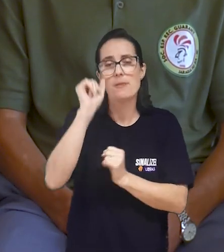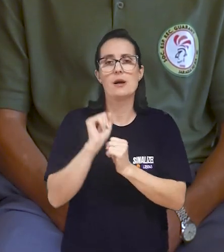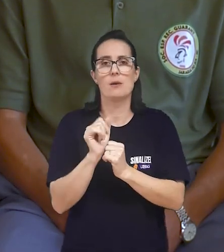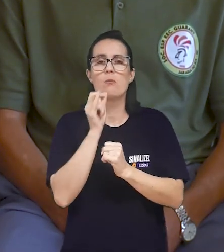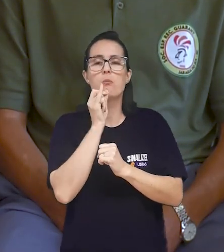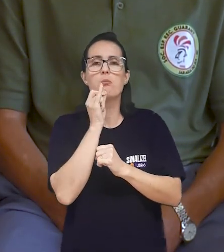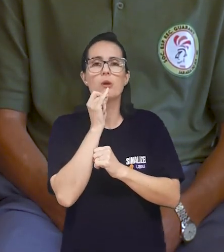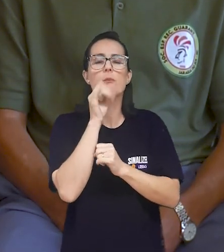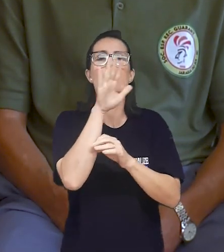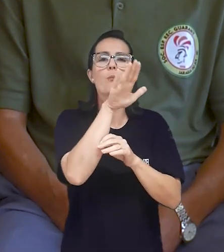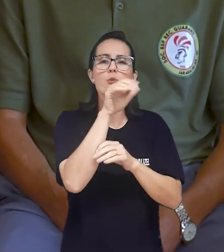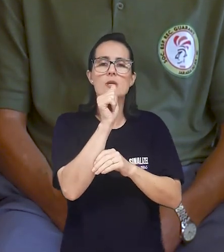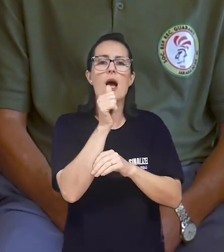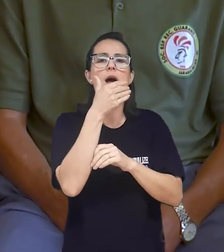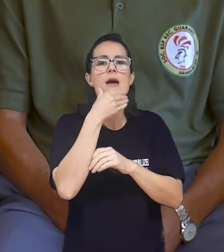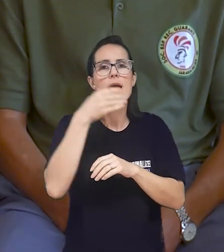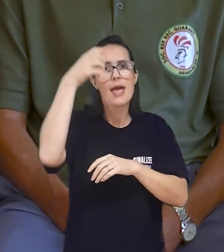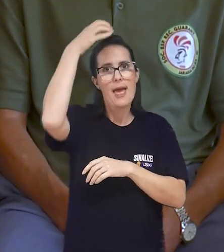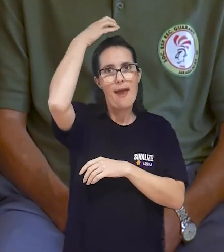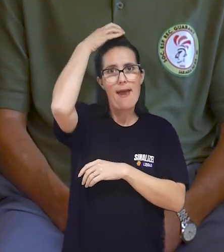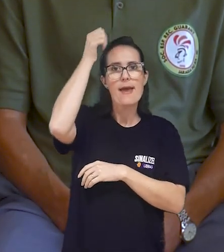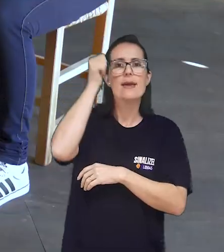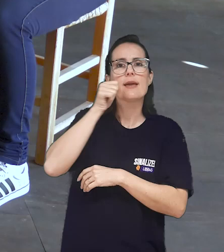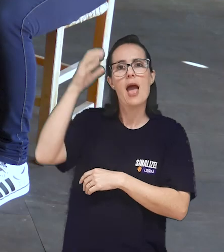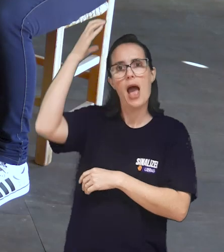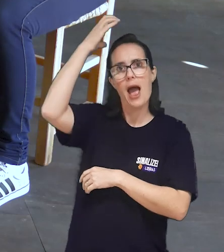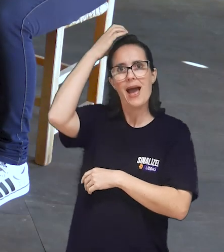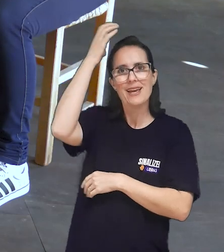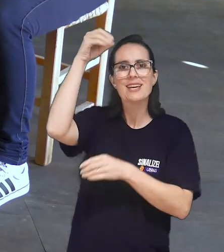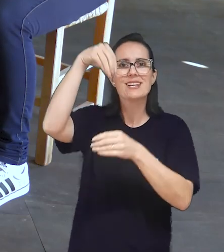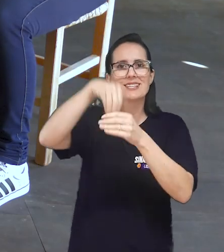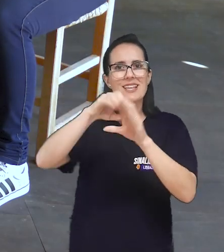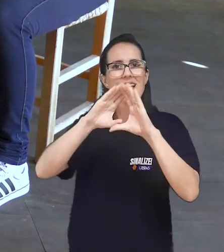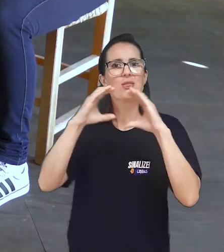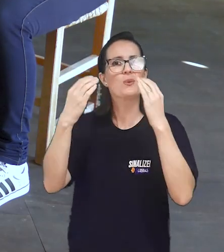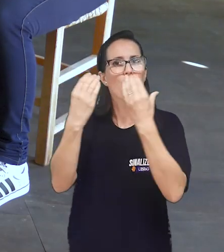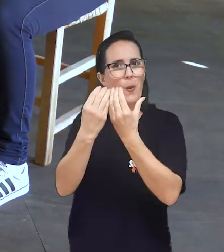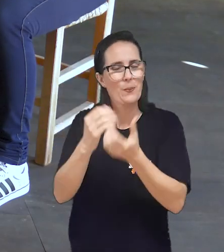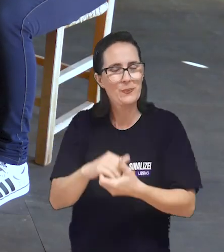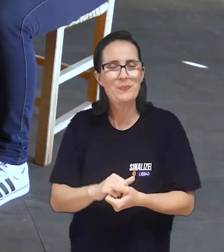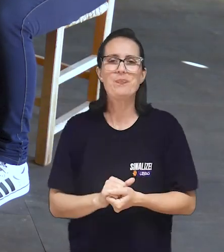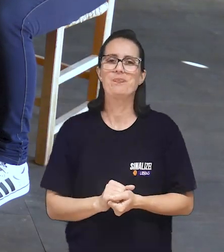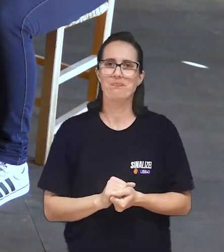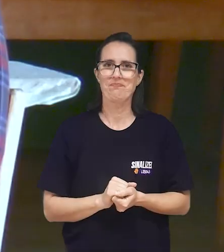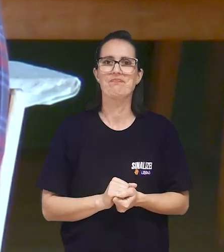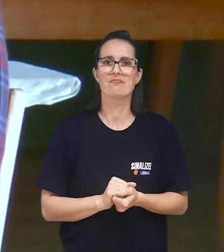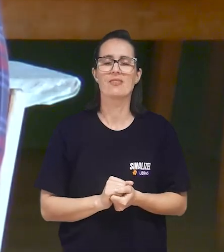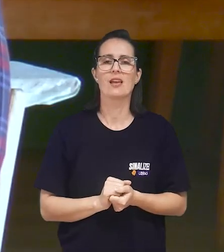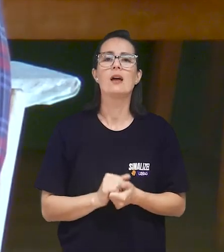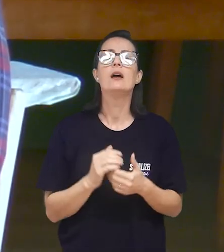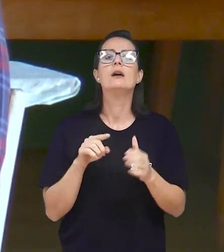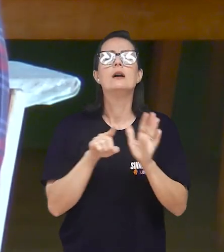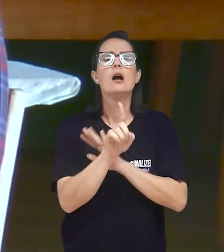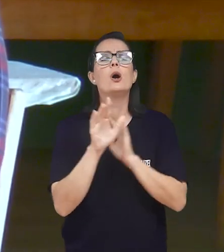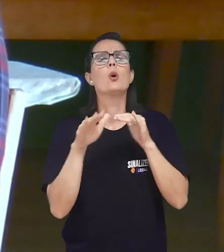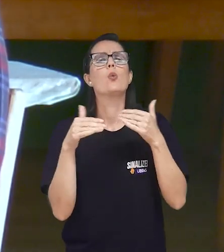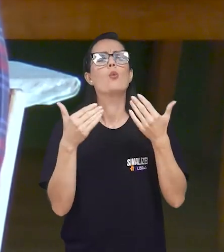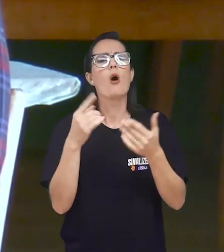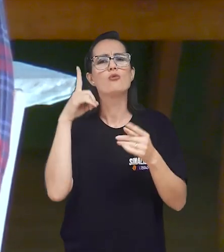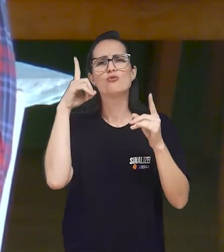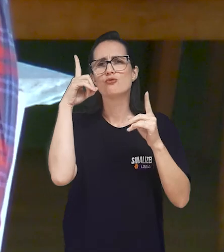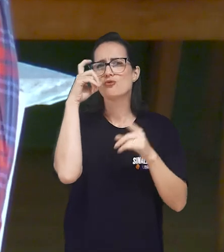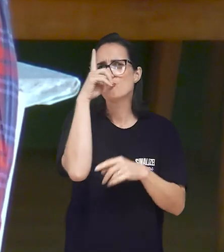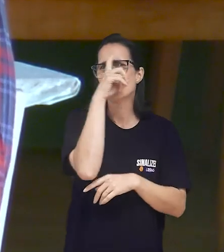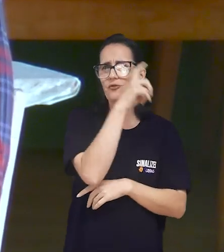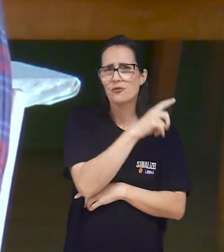as buscas de rei e rainha na comunidade em geral. Muito bem. E quais são as principais